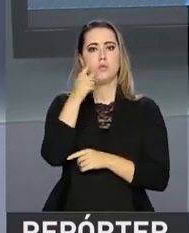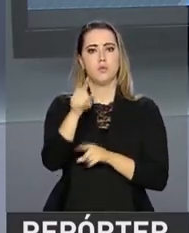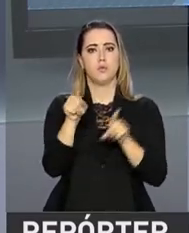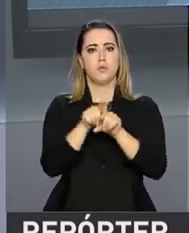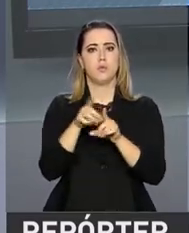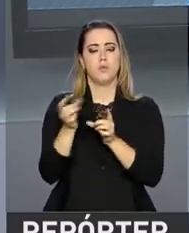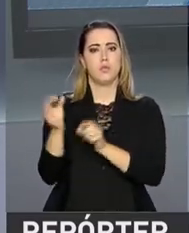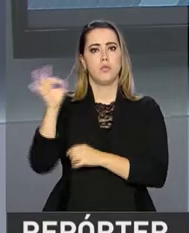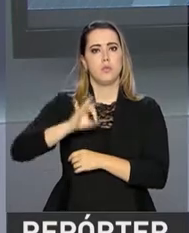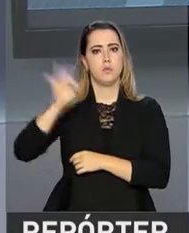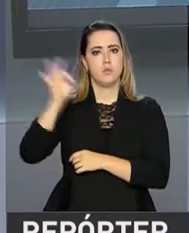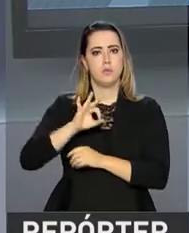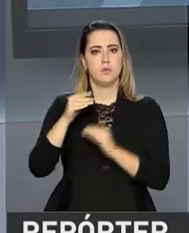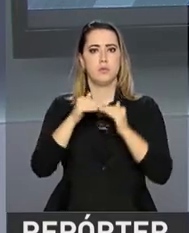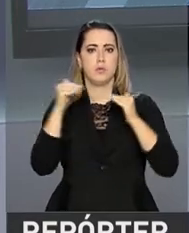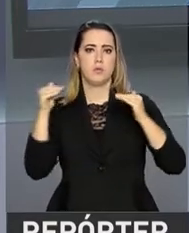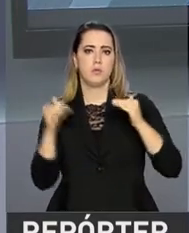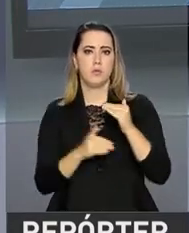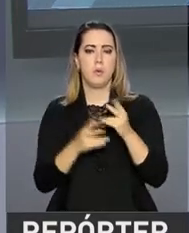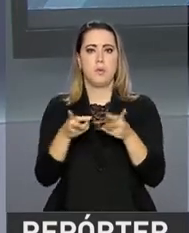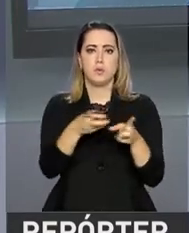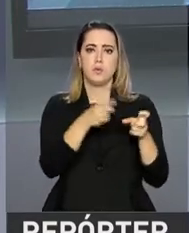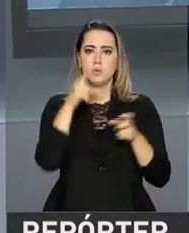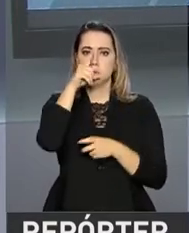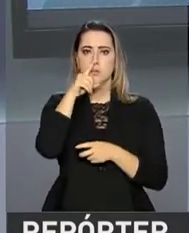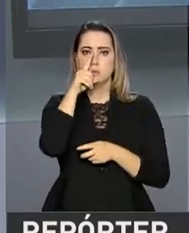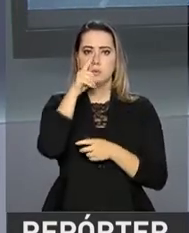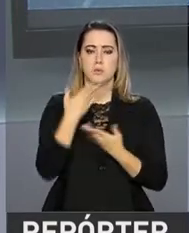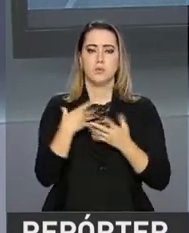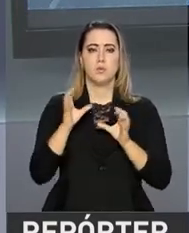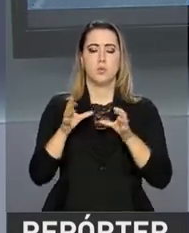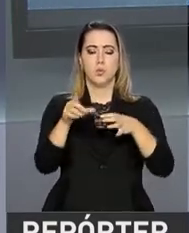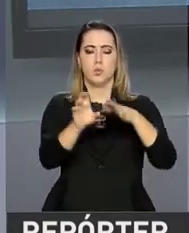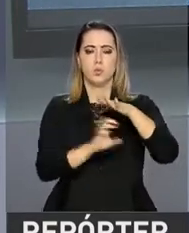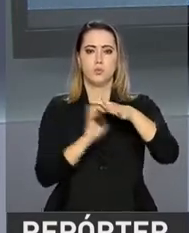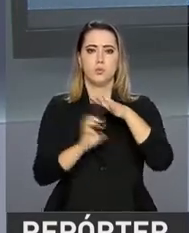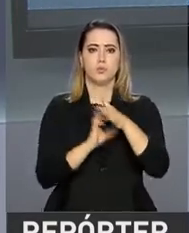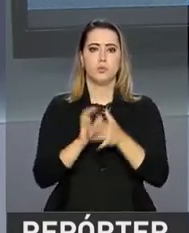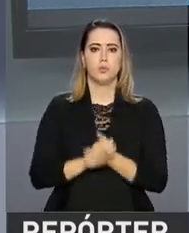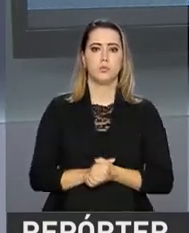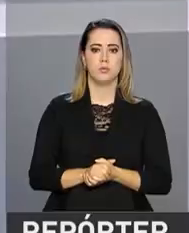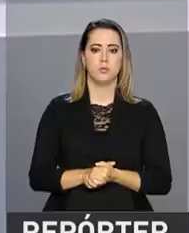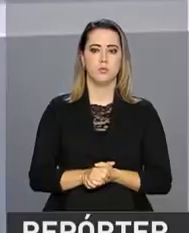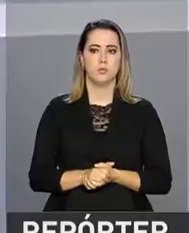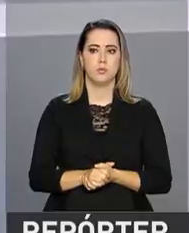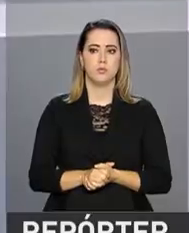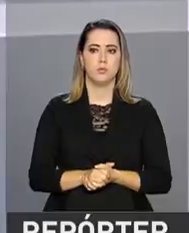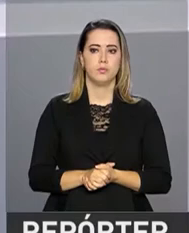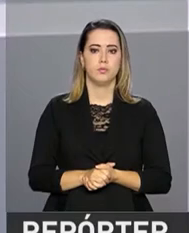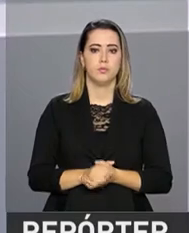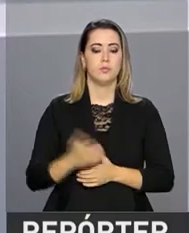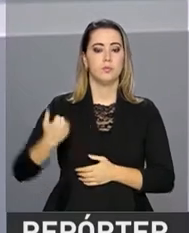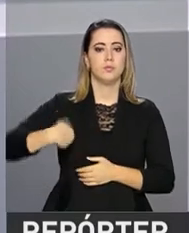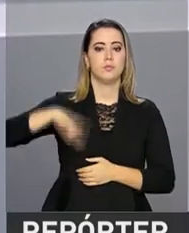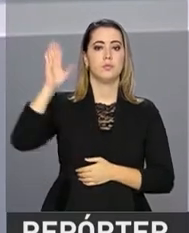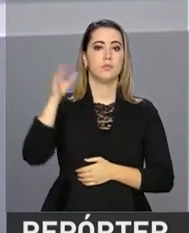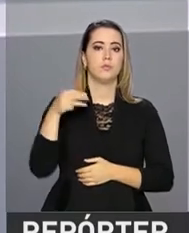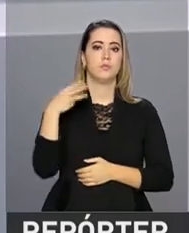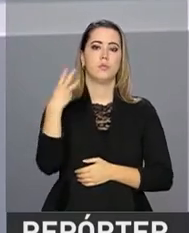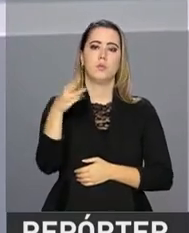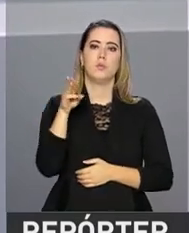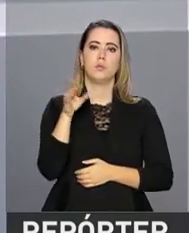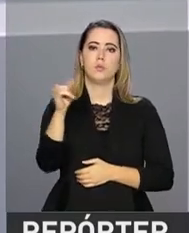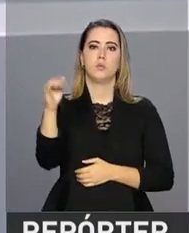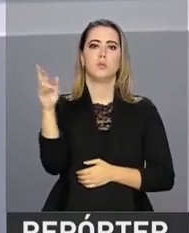demonstra a baixa percepção de risco por parte dos investidores e mais 3 bilhões e